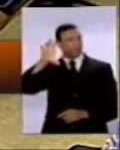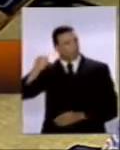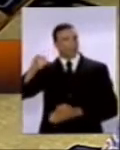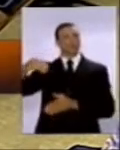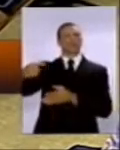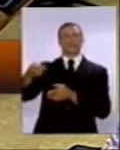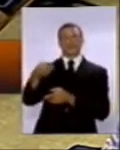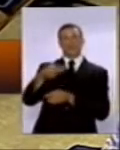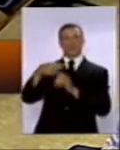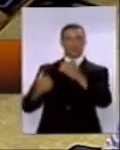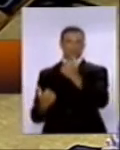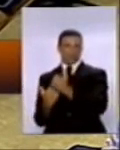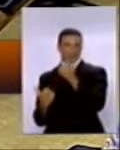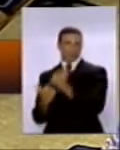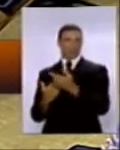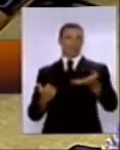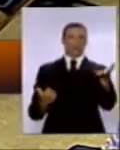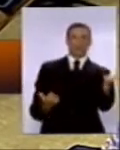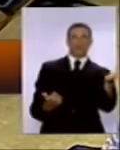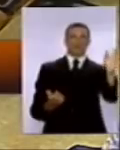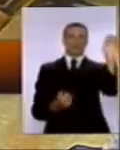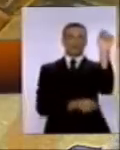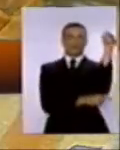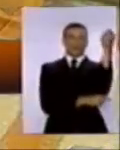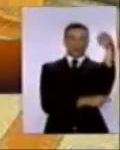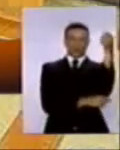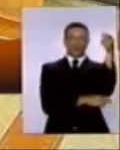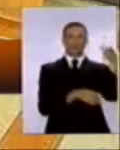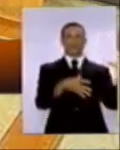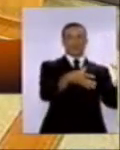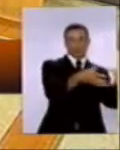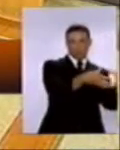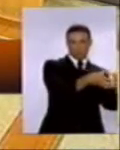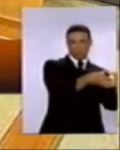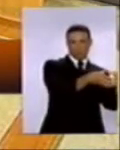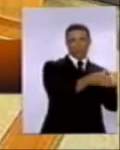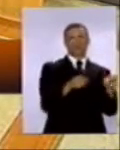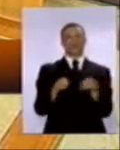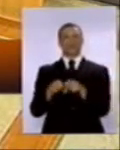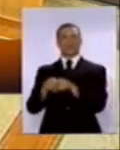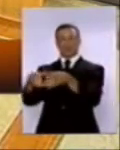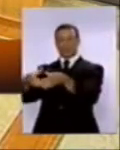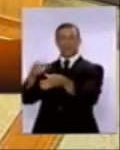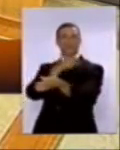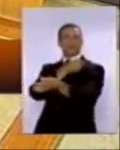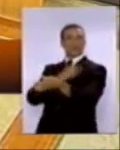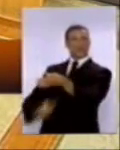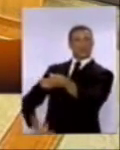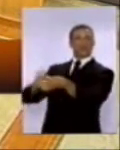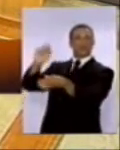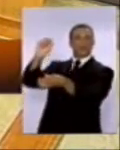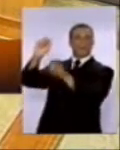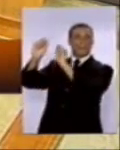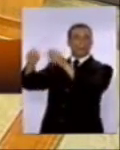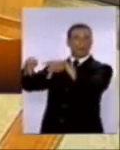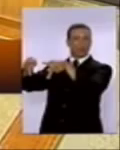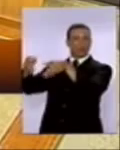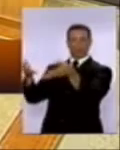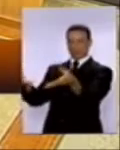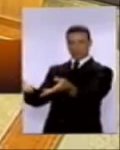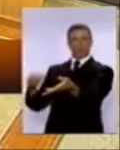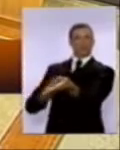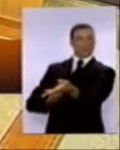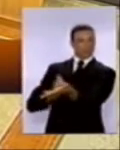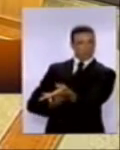assembléia legislativa do estado do rio grande do sul senhores ministros aposentados do superior tribunal de justiça